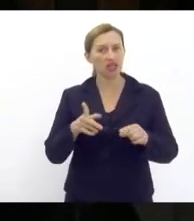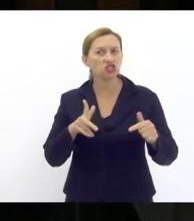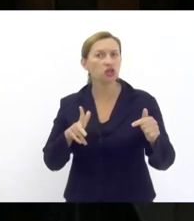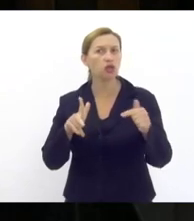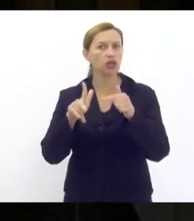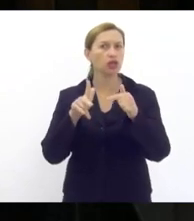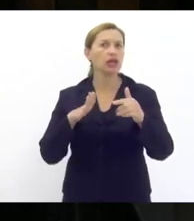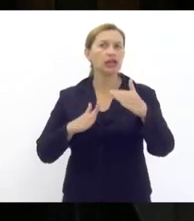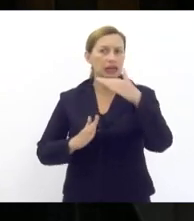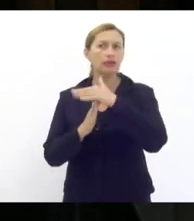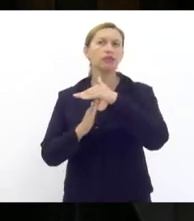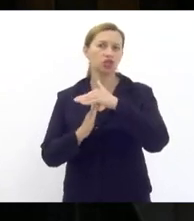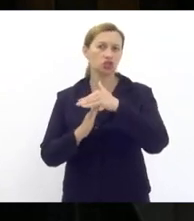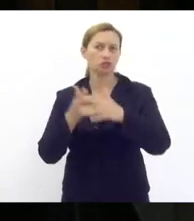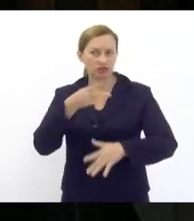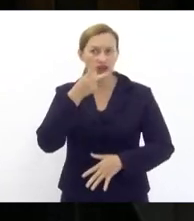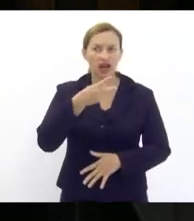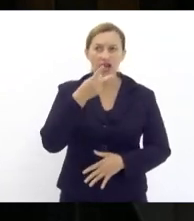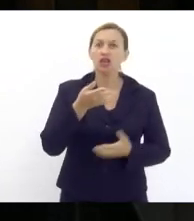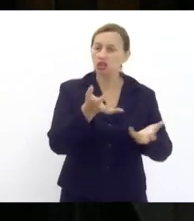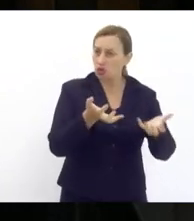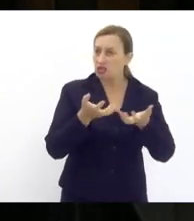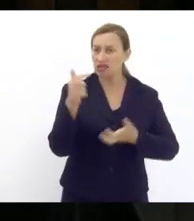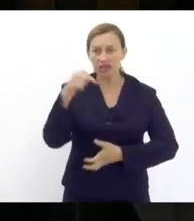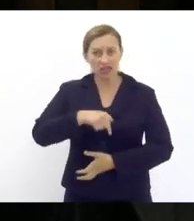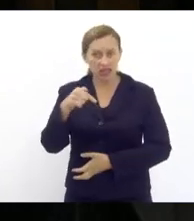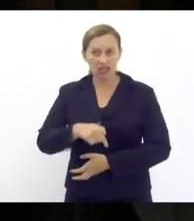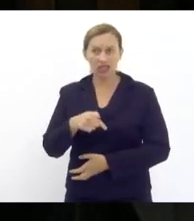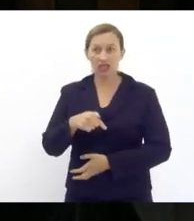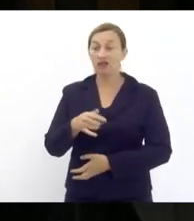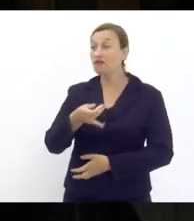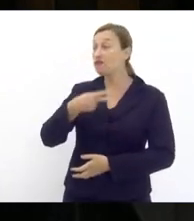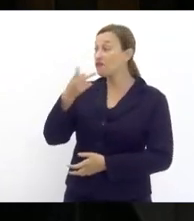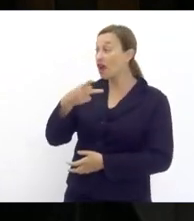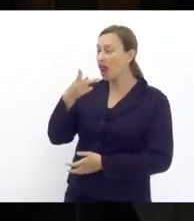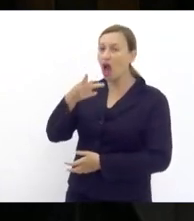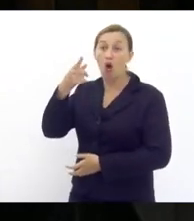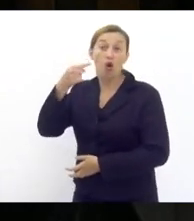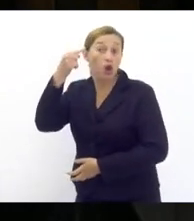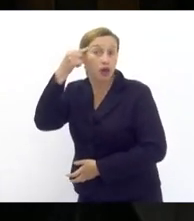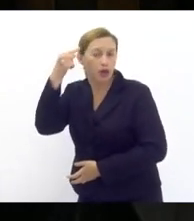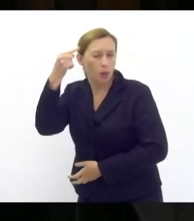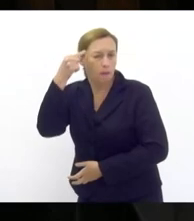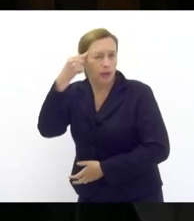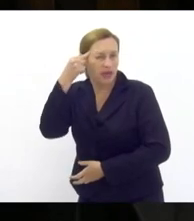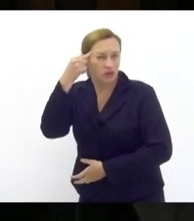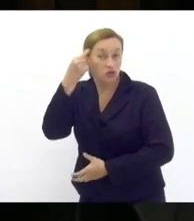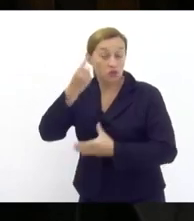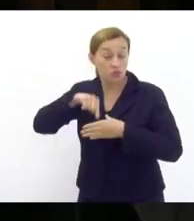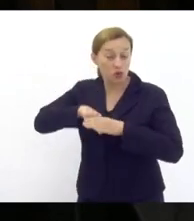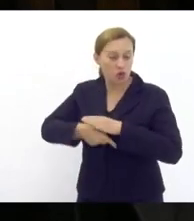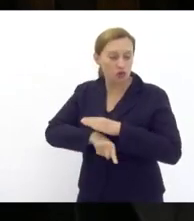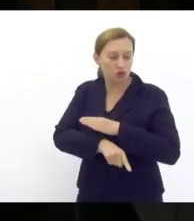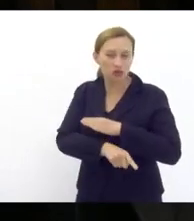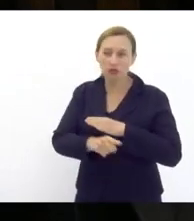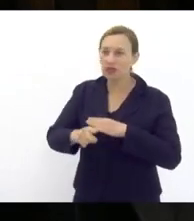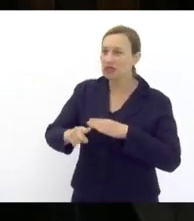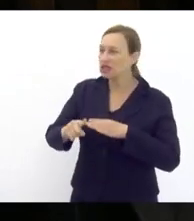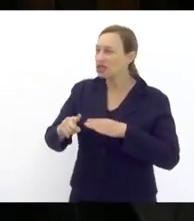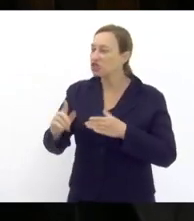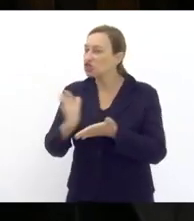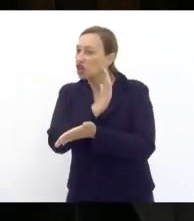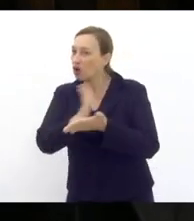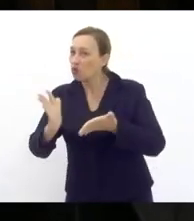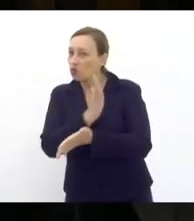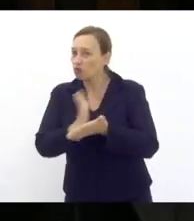expressar opiniões. Se eu quisesse aqui, por exemplo, dizer o que eu penso no meu íntimo de certas figuras deploráveis